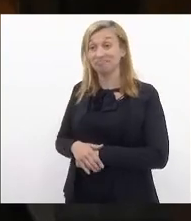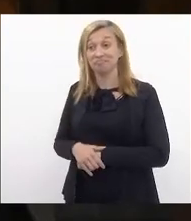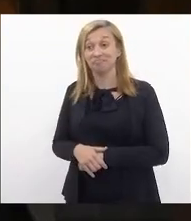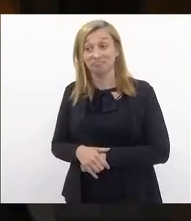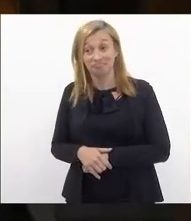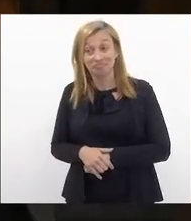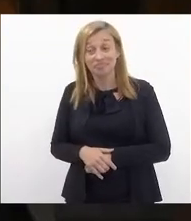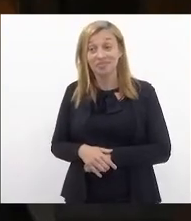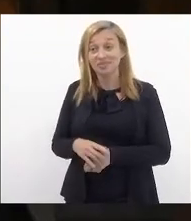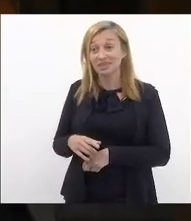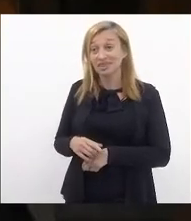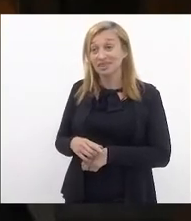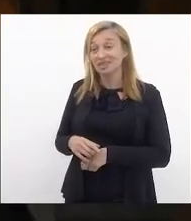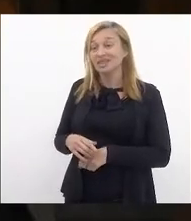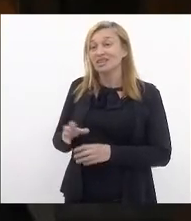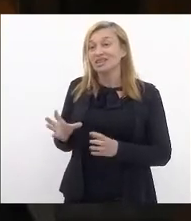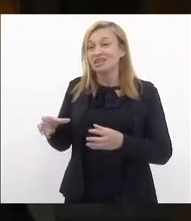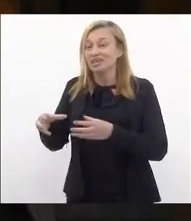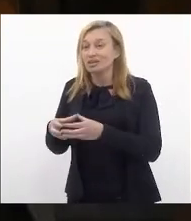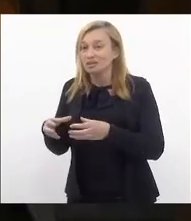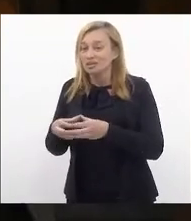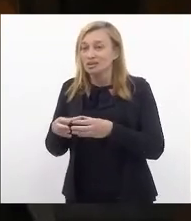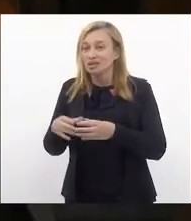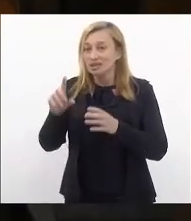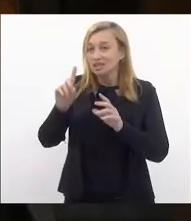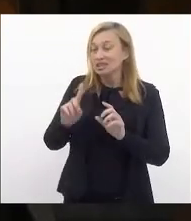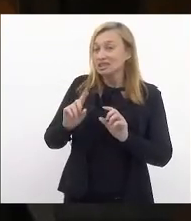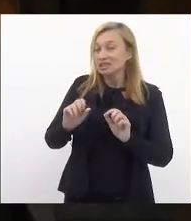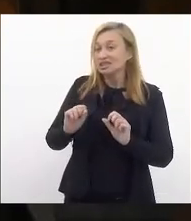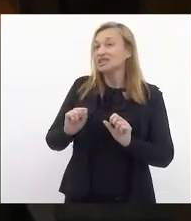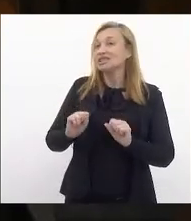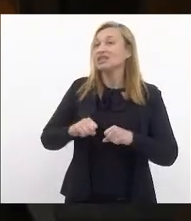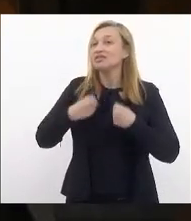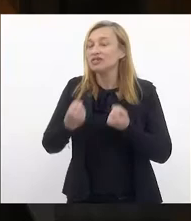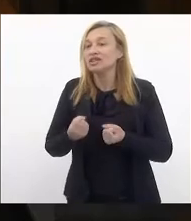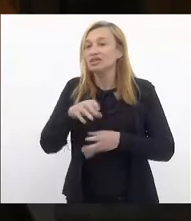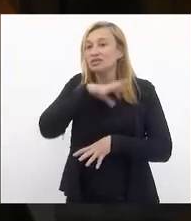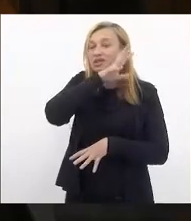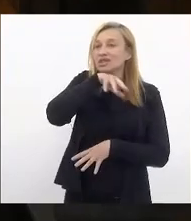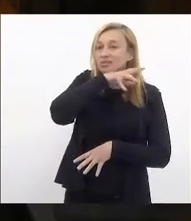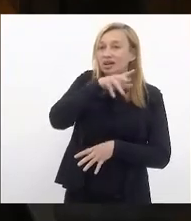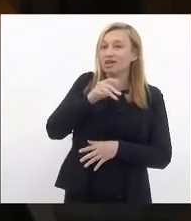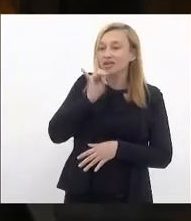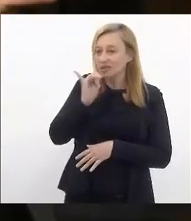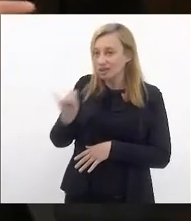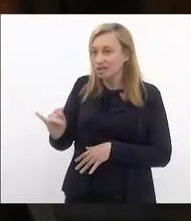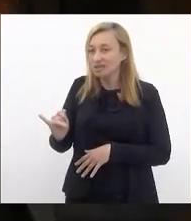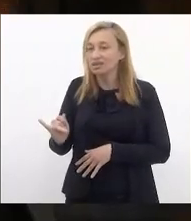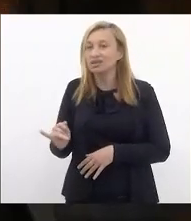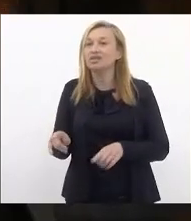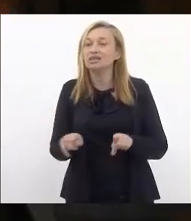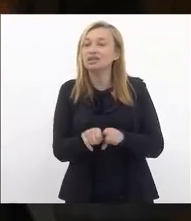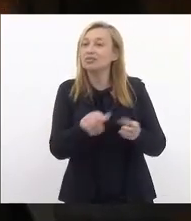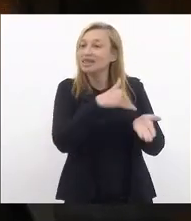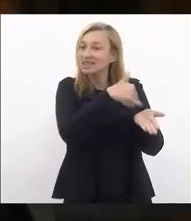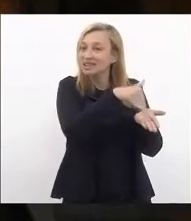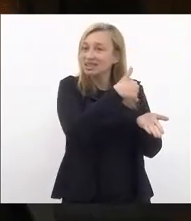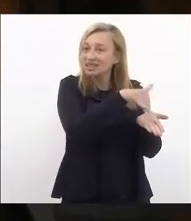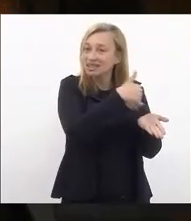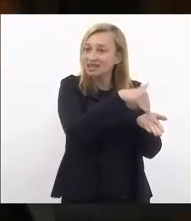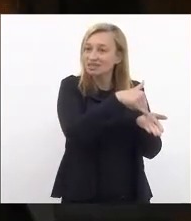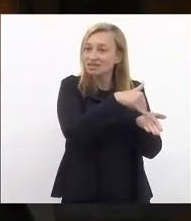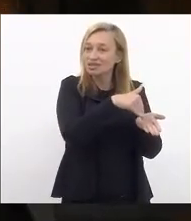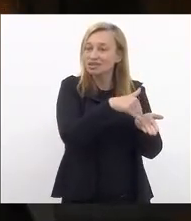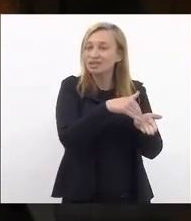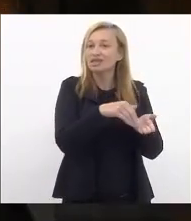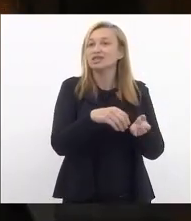oficiei a comissão de defesa dos animais através do deputado Pedro Ricardo e a secretaria de